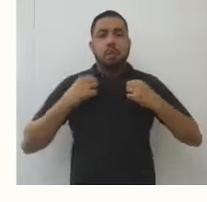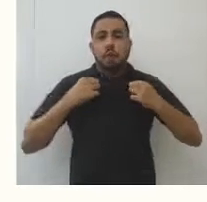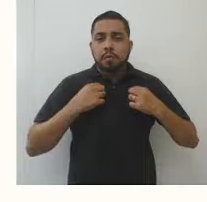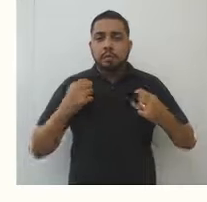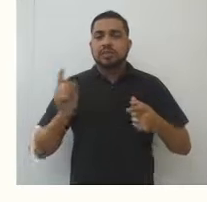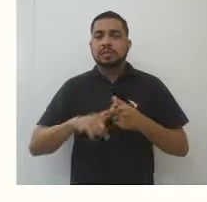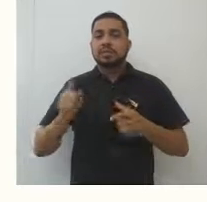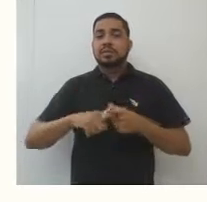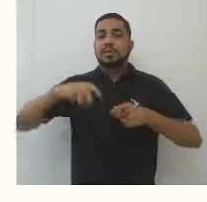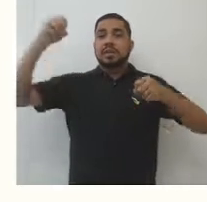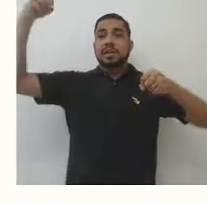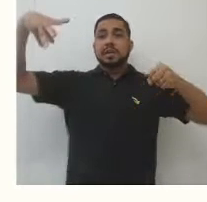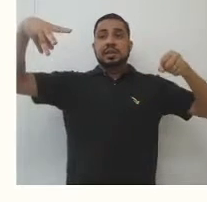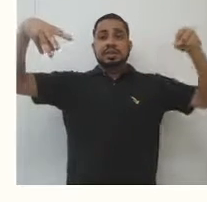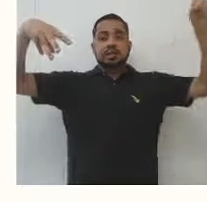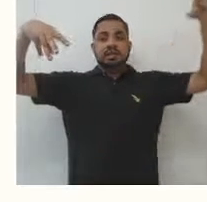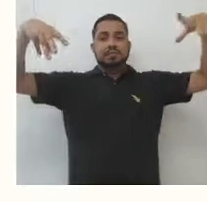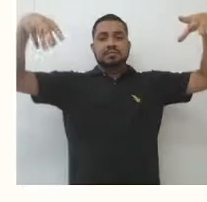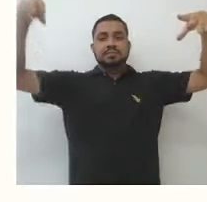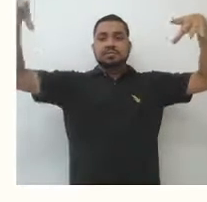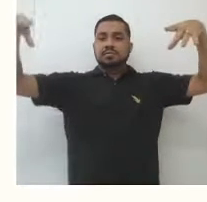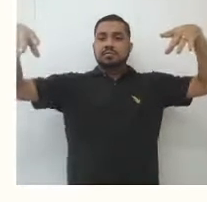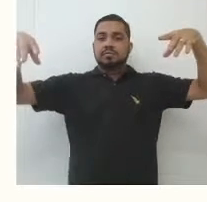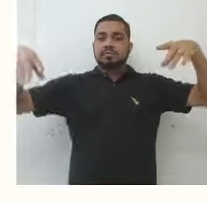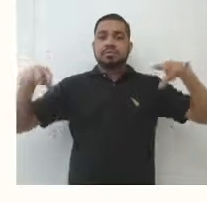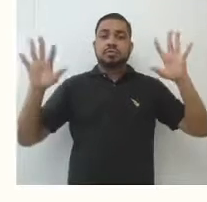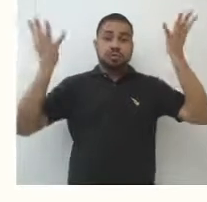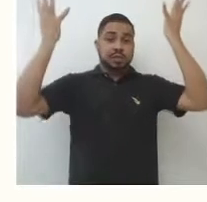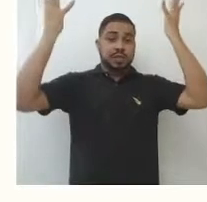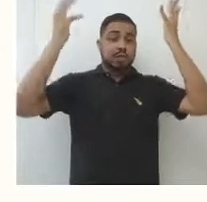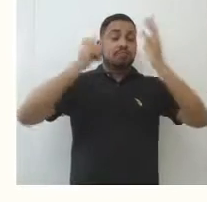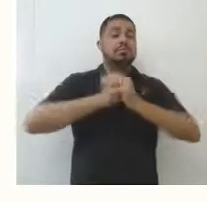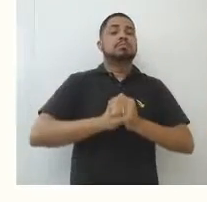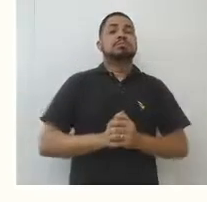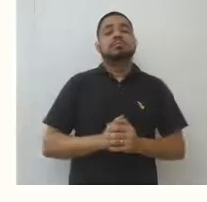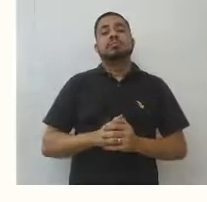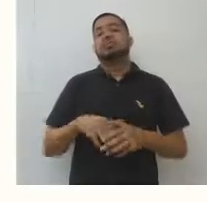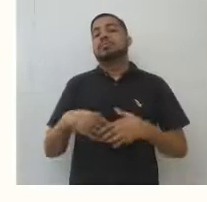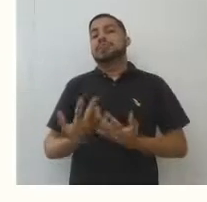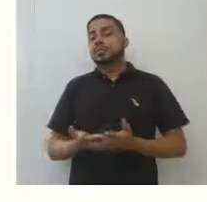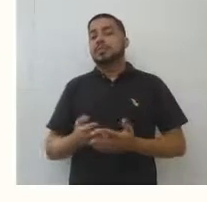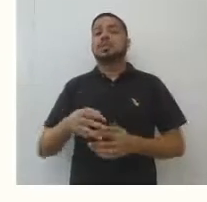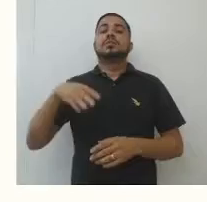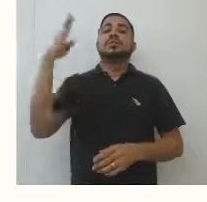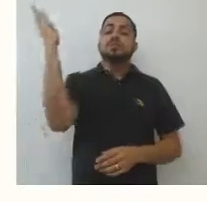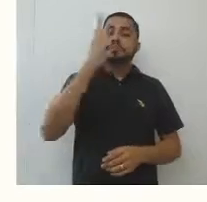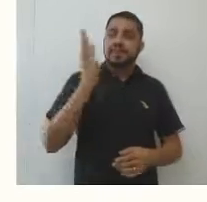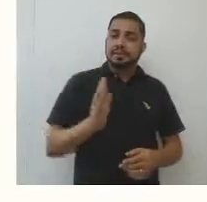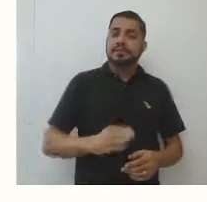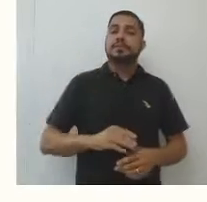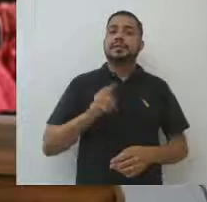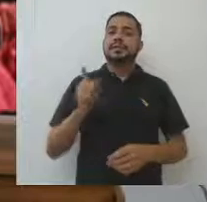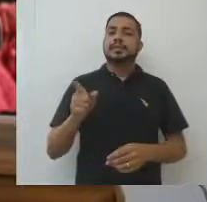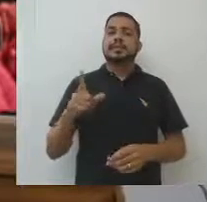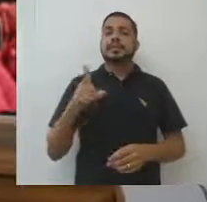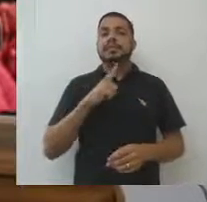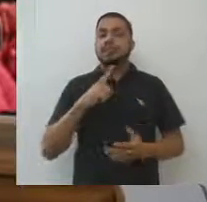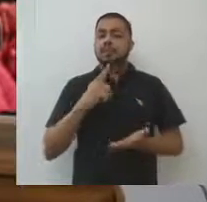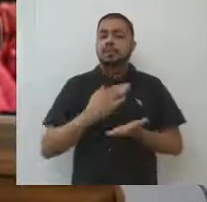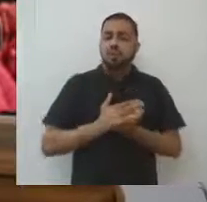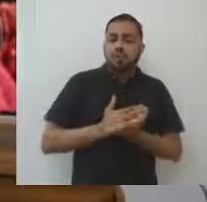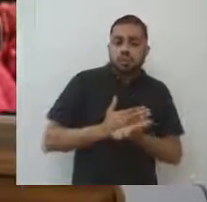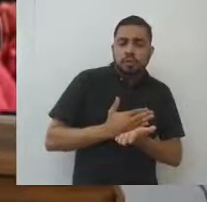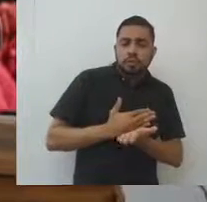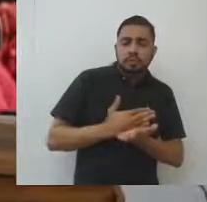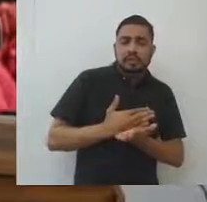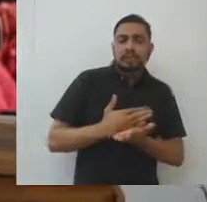a iluminação do espetáculo. Então, no Brasil, ele está